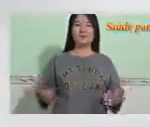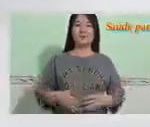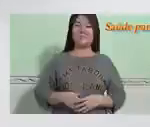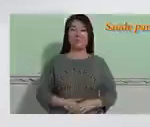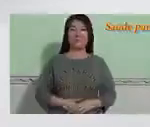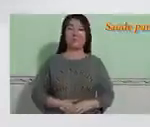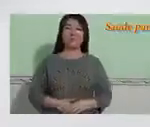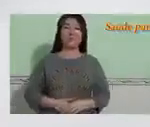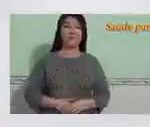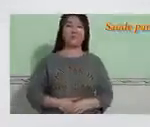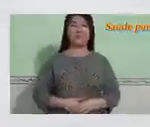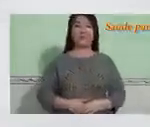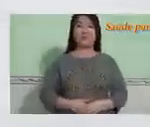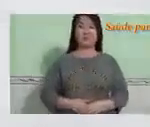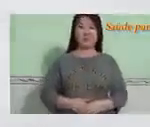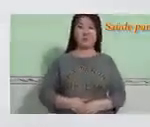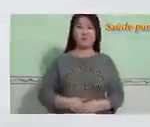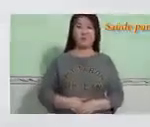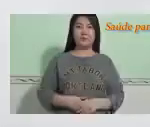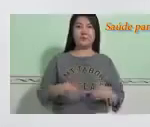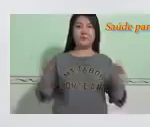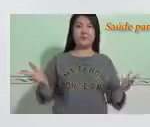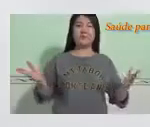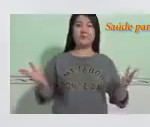evitar uma gravidez indesejada.